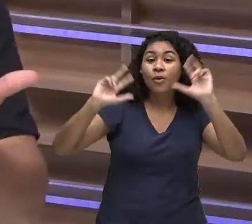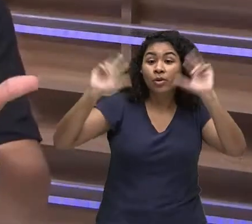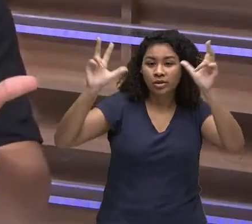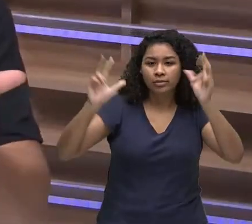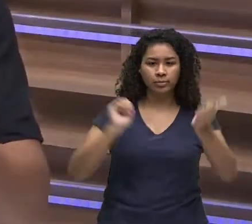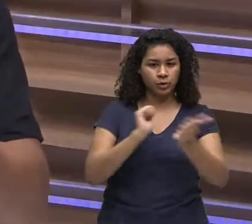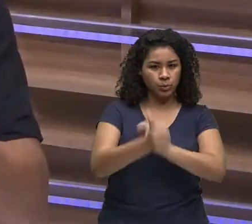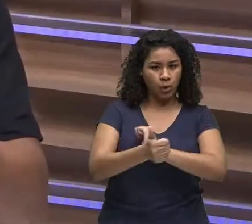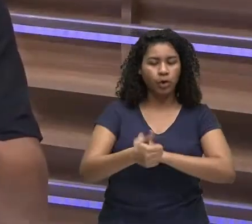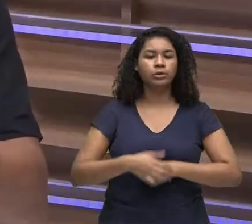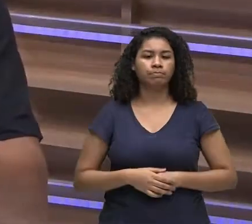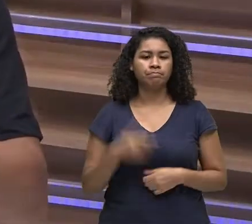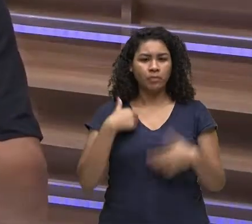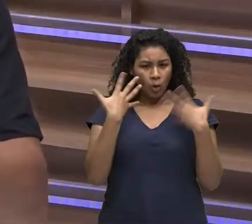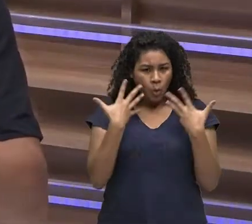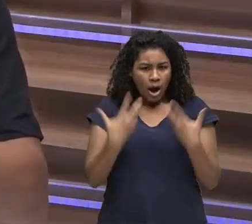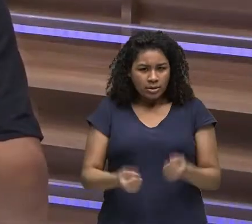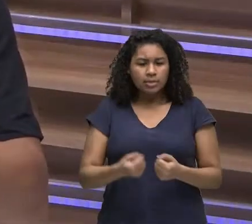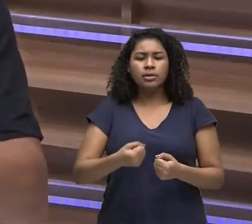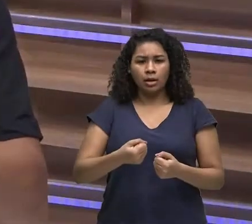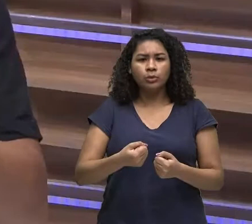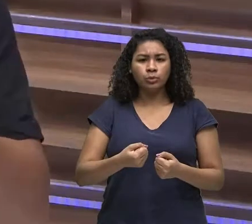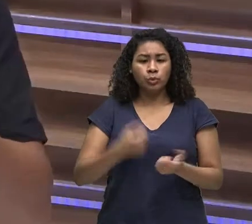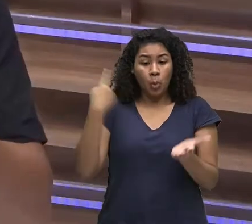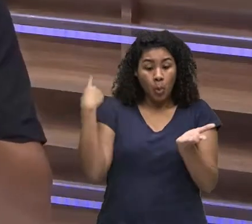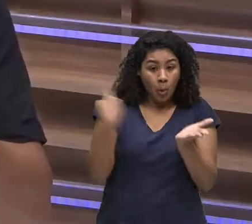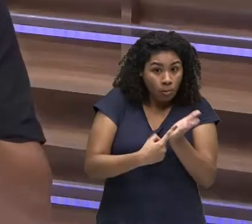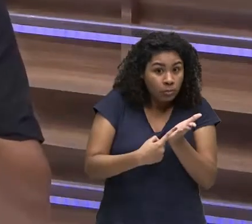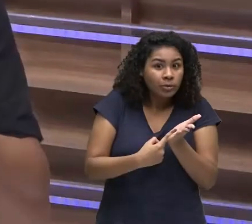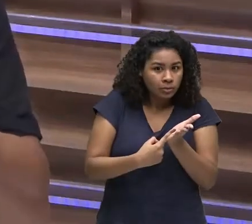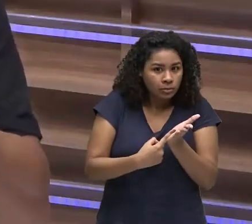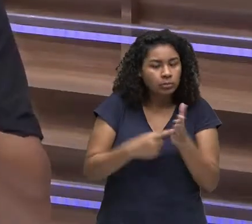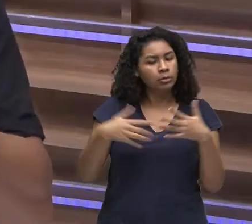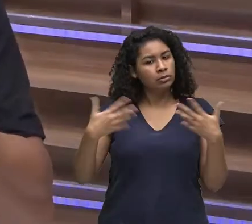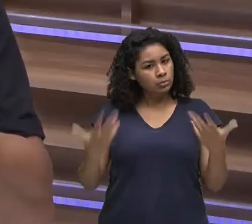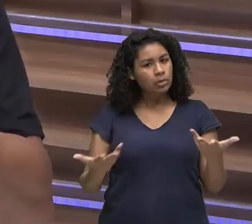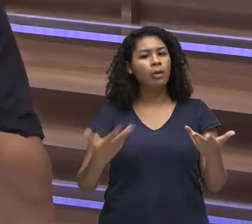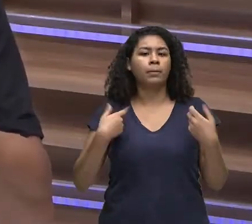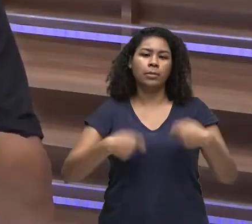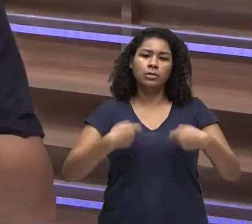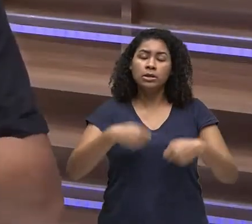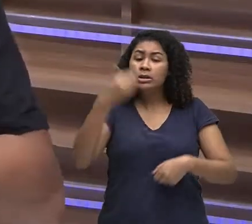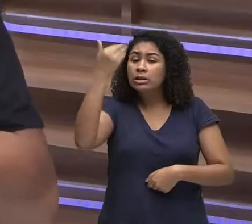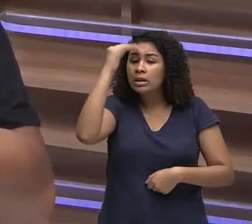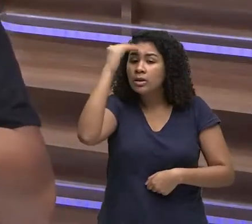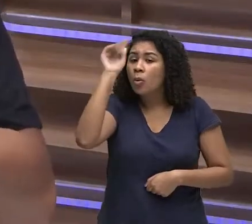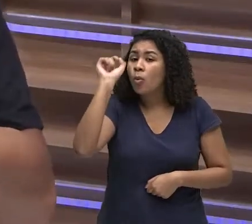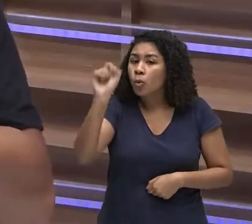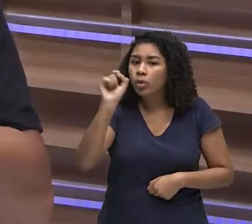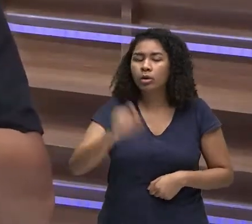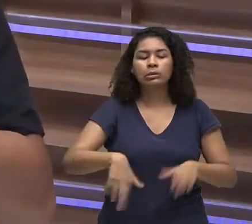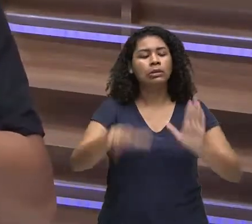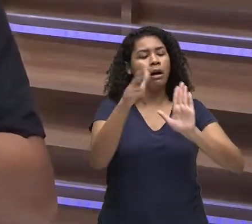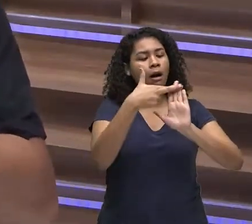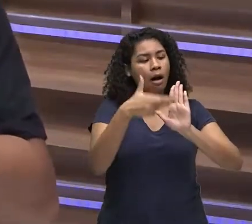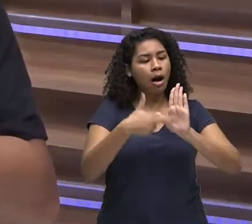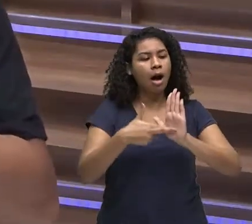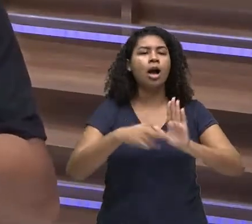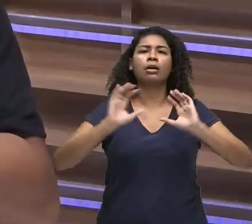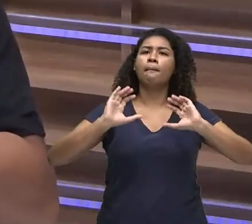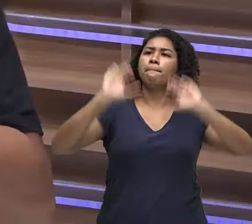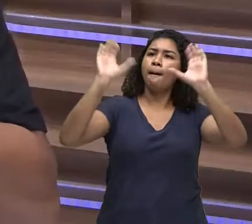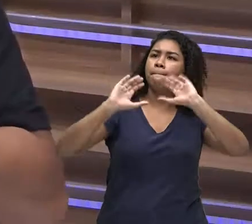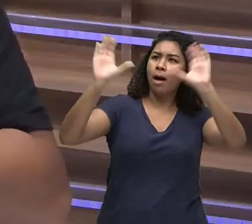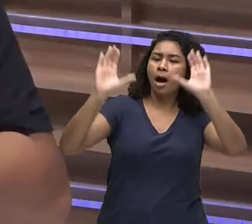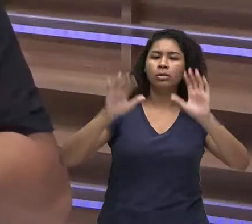me proponho a praticar o vôlei, eu preciso entender que eu vou precisar respeitar as regrinhas dos toques, eu vou precisar